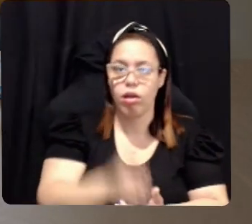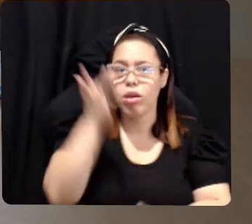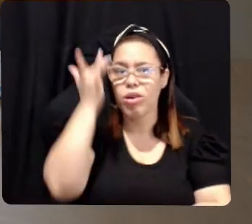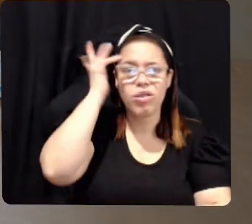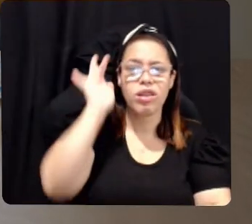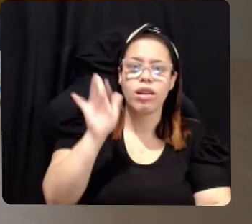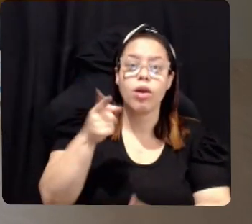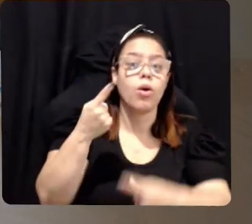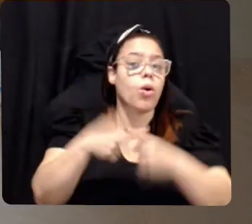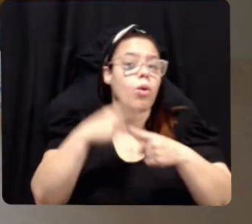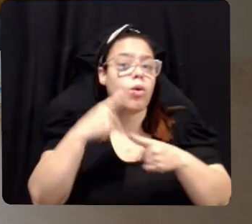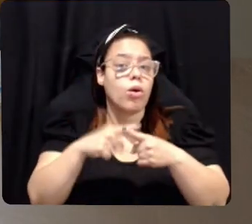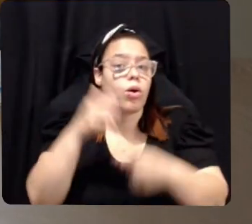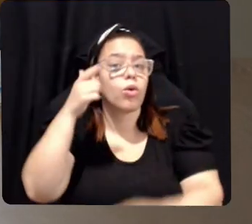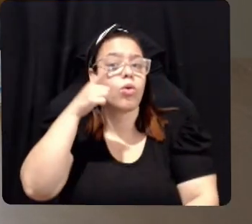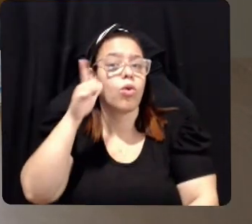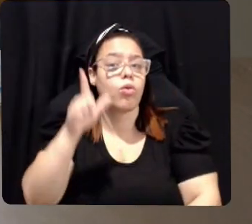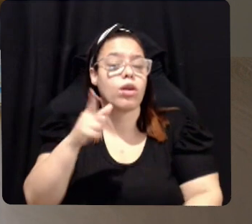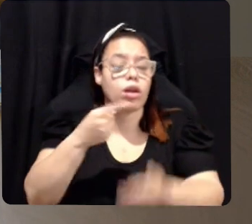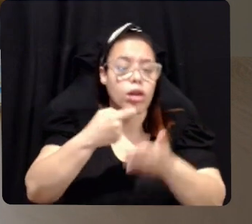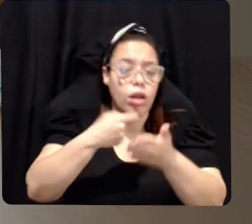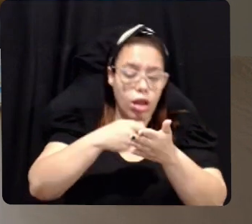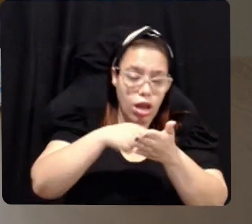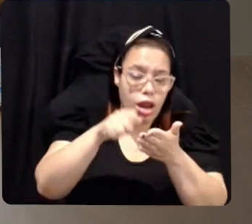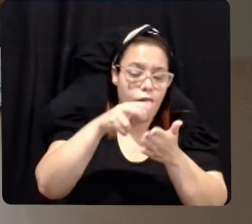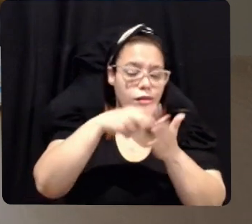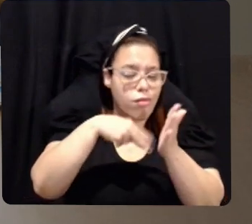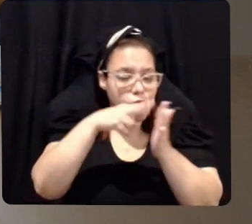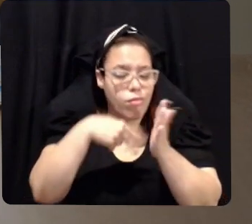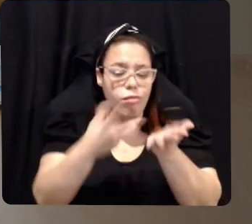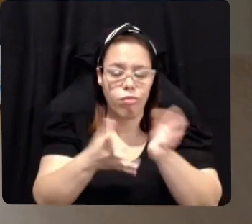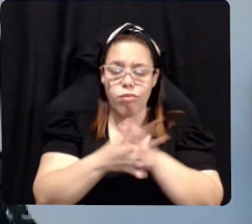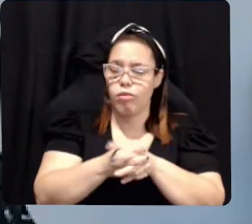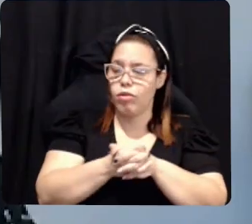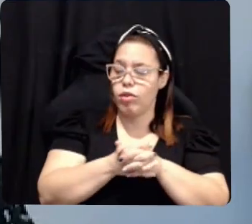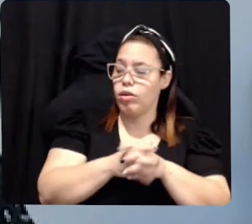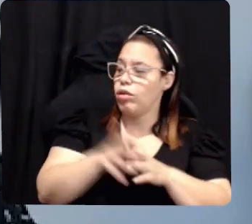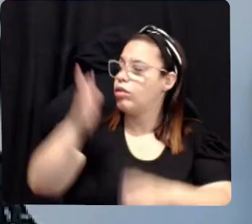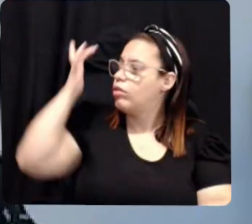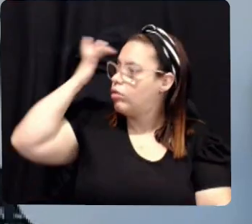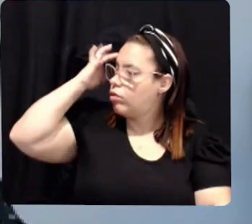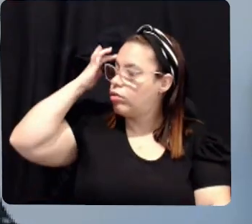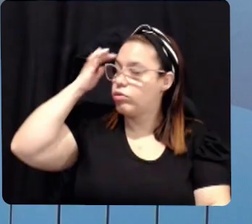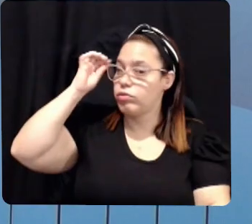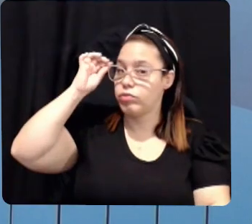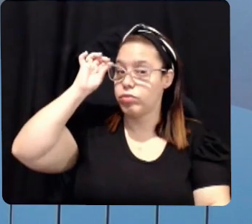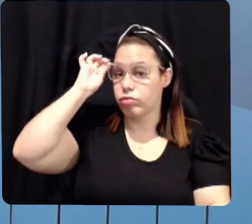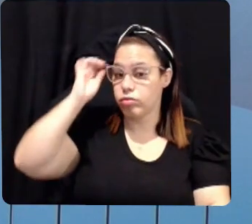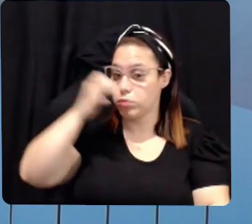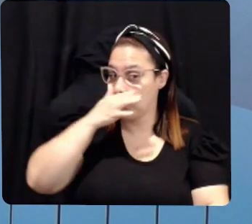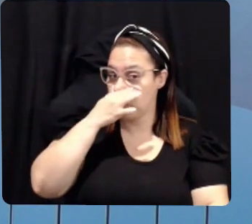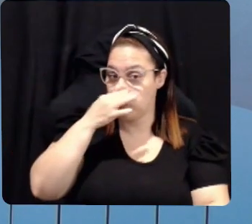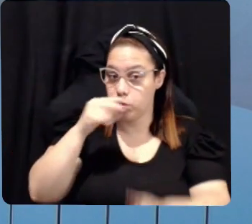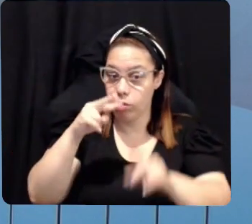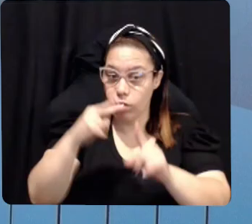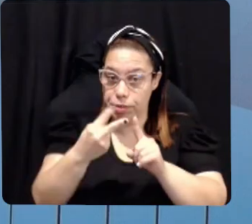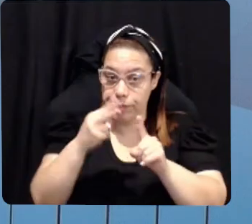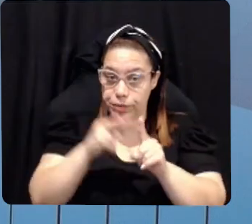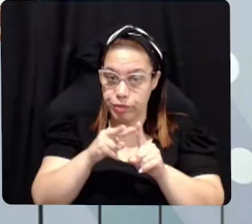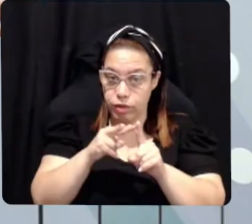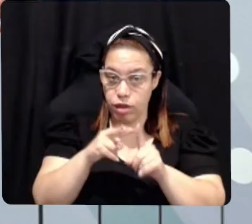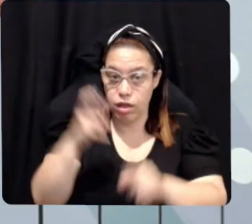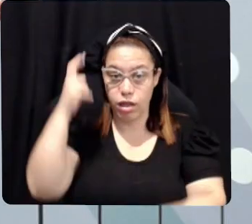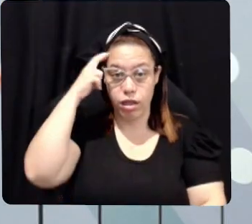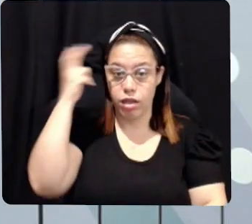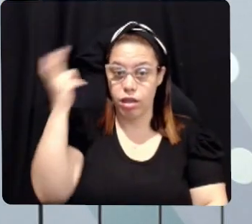enxerga bem. Então, as pessoas não entendem por que ela não consegue ler e escrever. Acho que é importante, a gente tocar